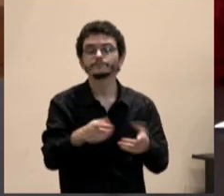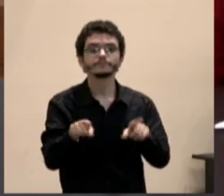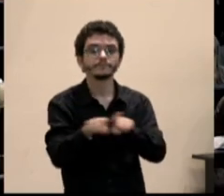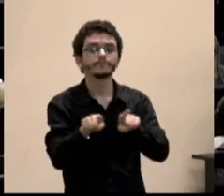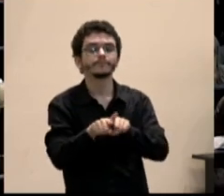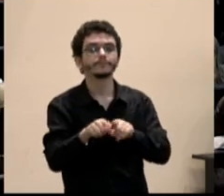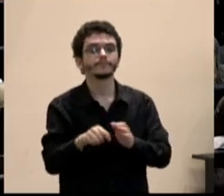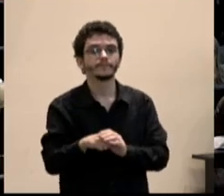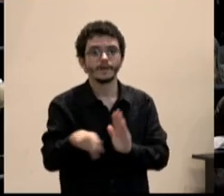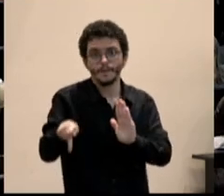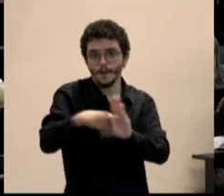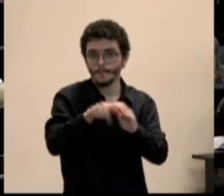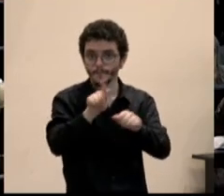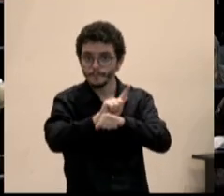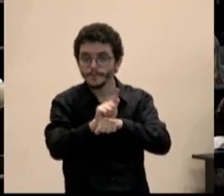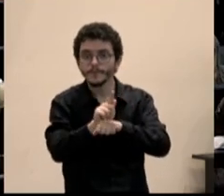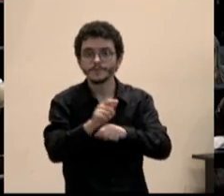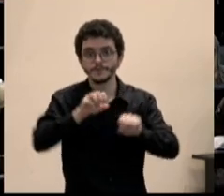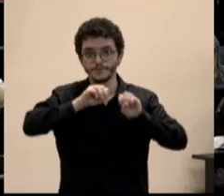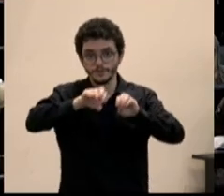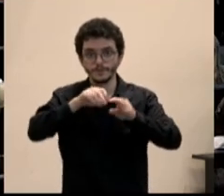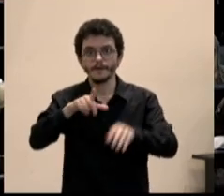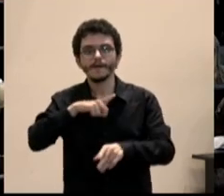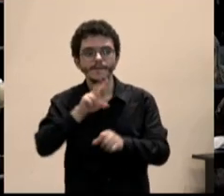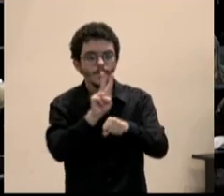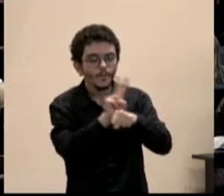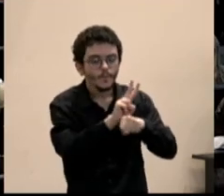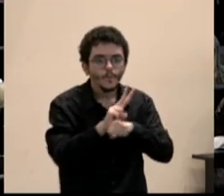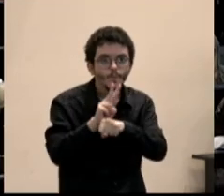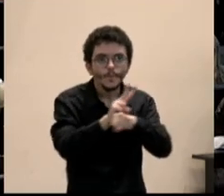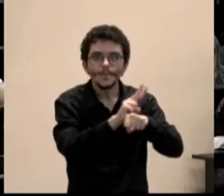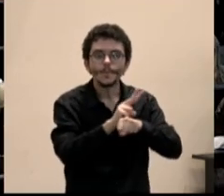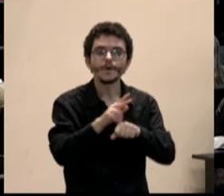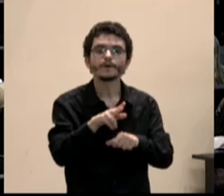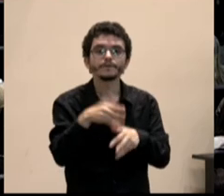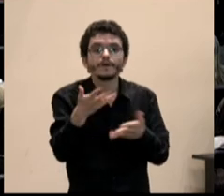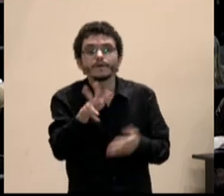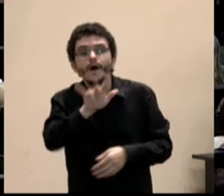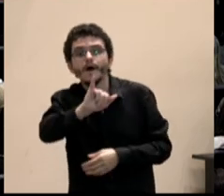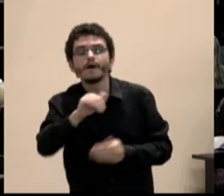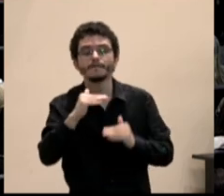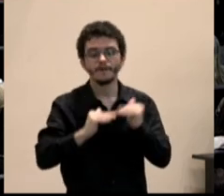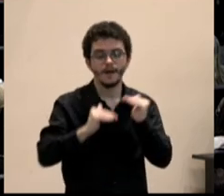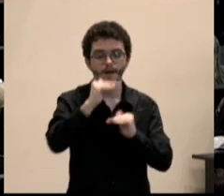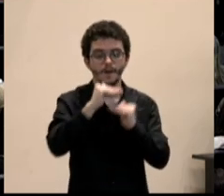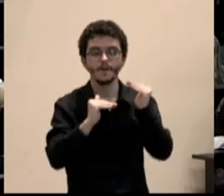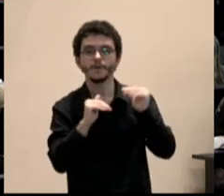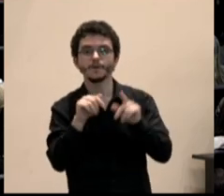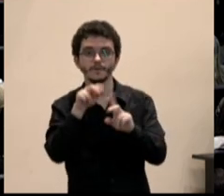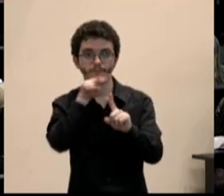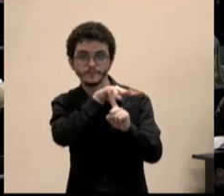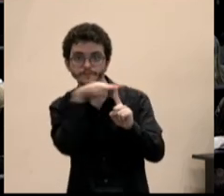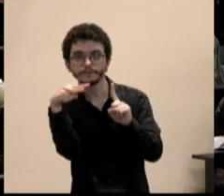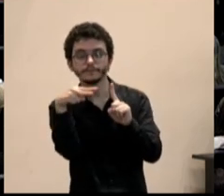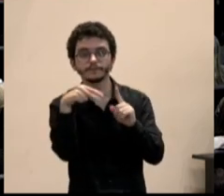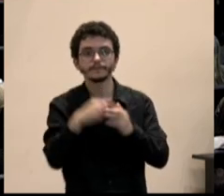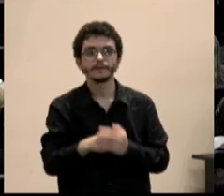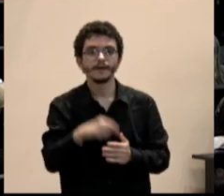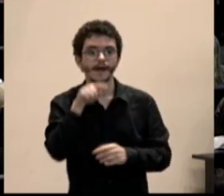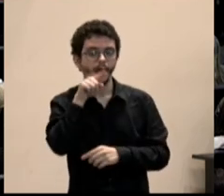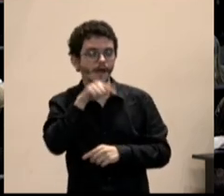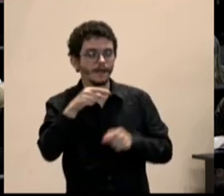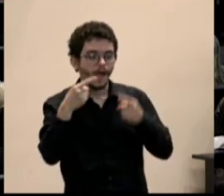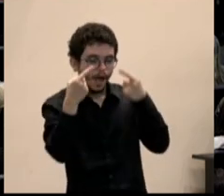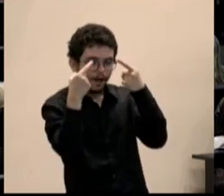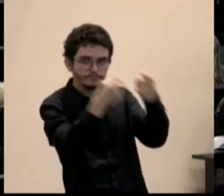pelos gestores da educação, ter cuidado quando vai construir essa perspectiva da ofensa, do ataque,